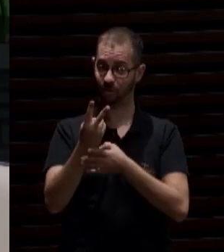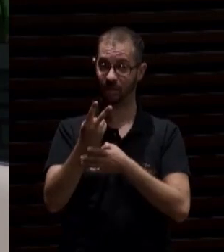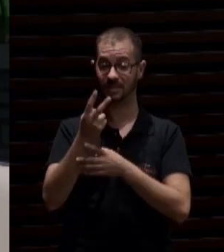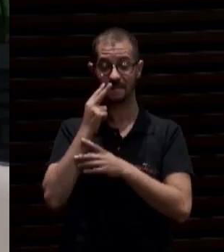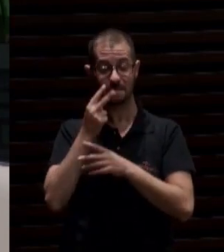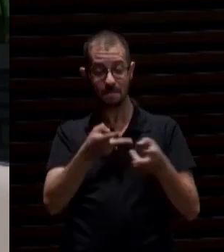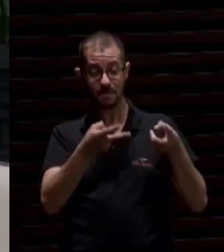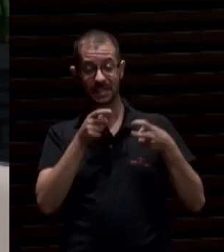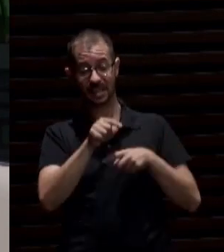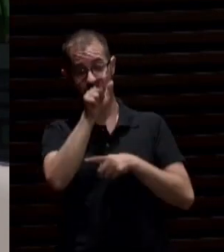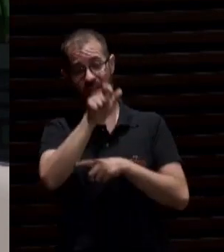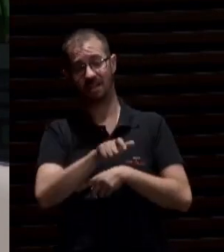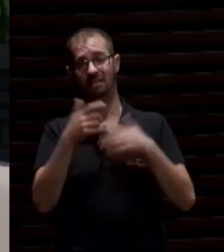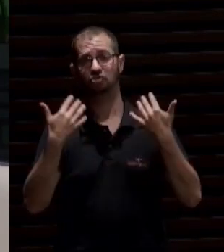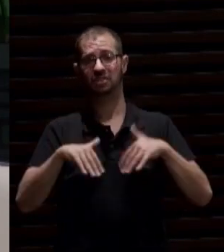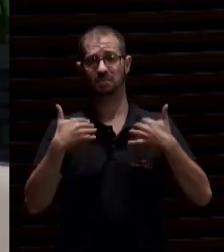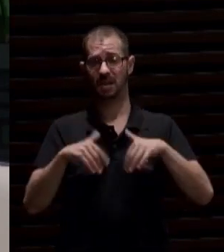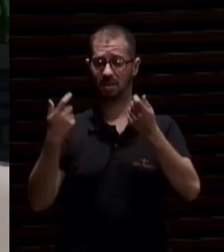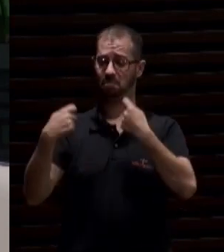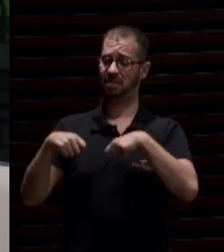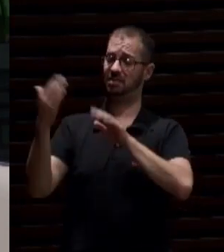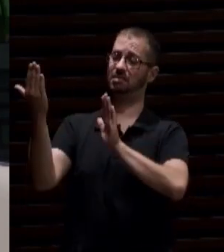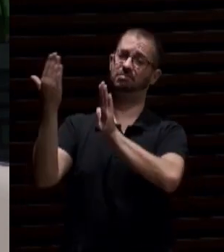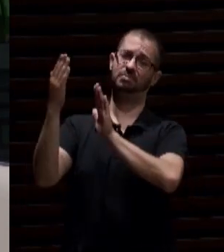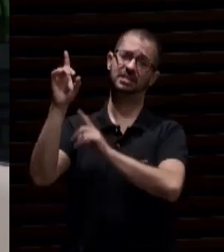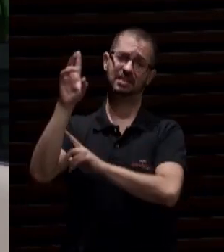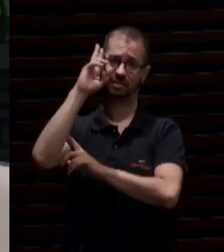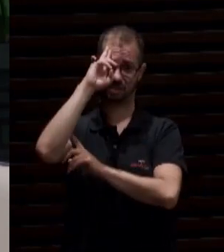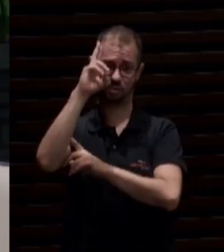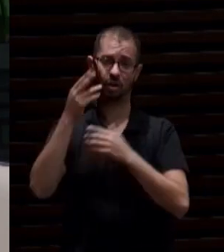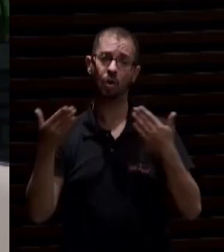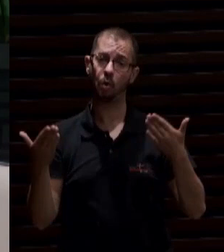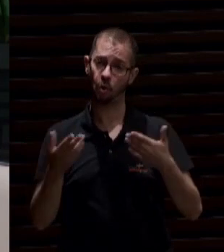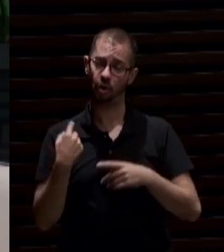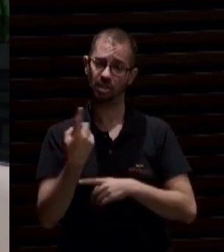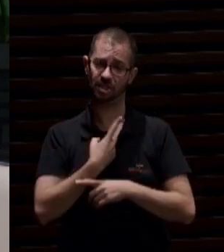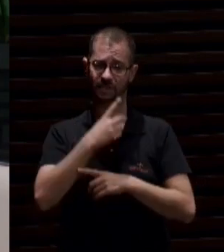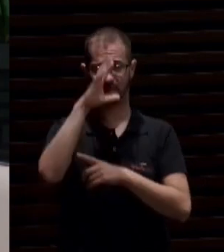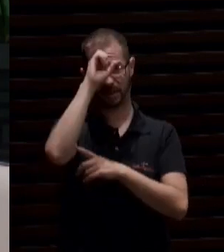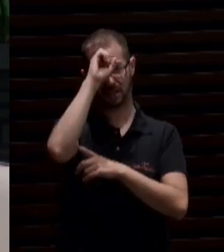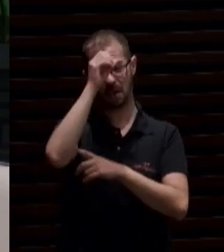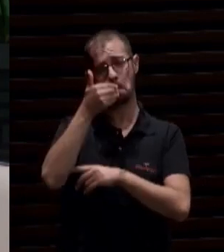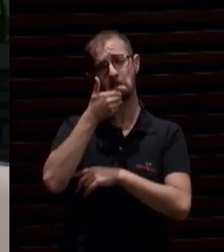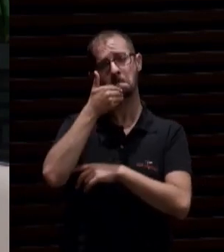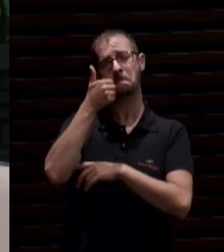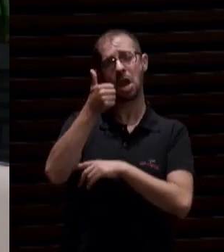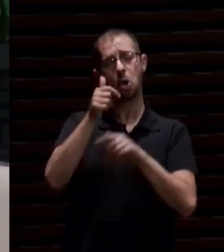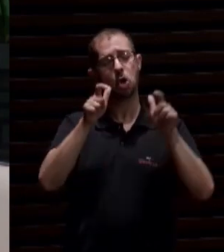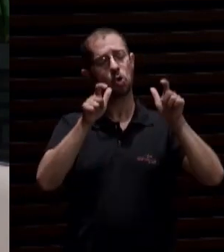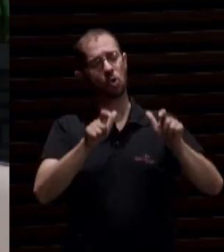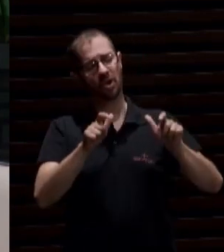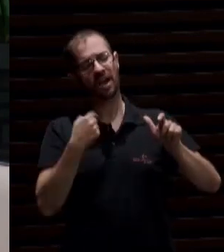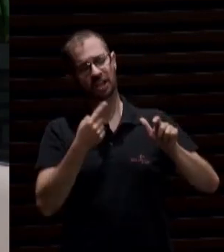Senhor. E o que nós vamos aprender hoje, meus irmãos, é que talvez o melhor lugar que nós podemos estar,